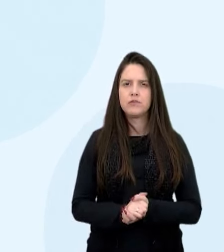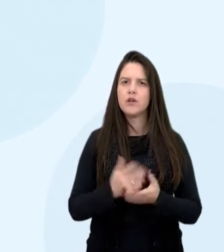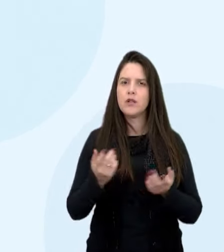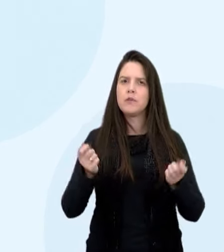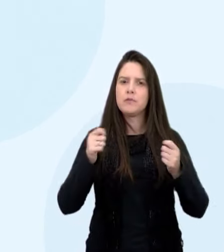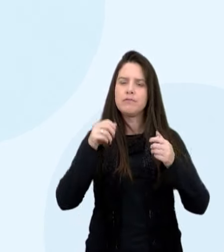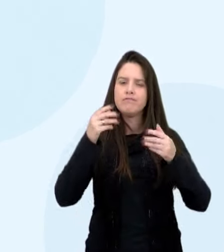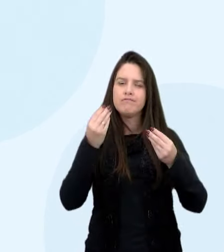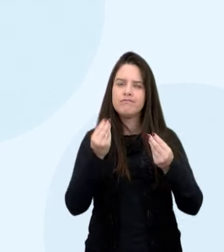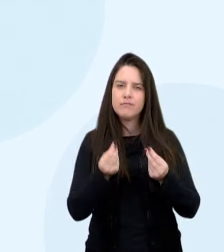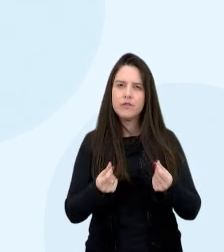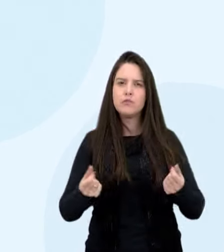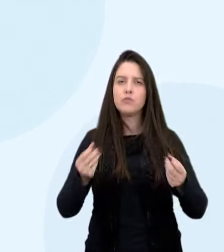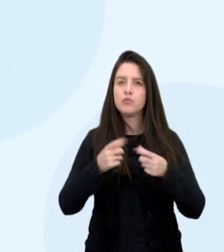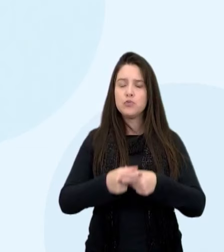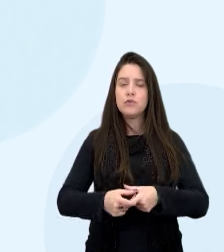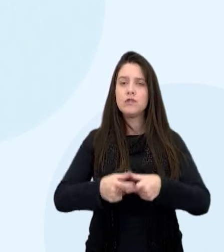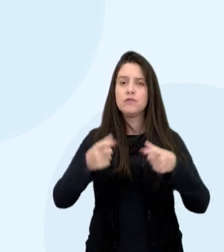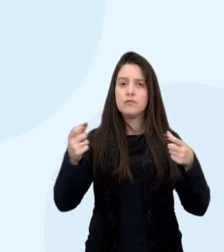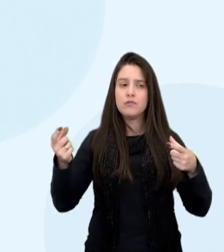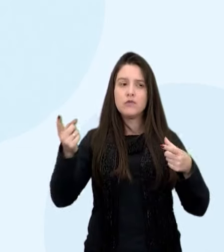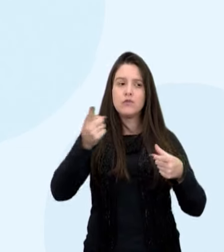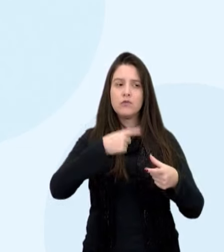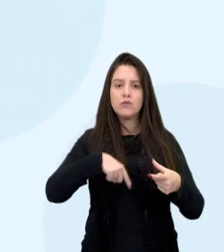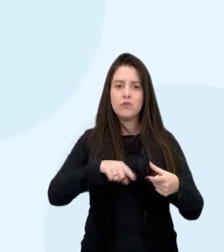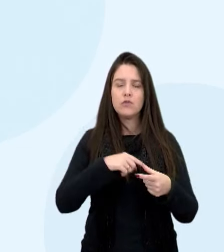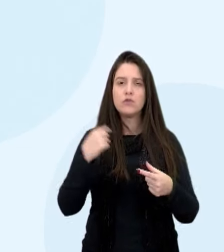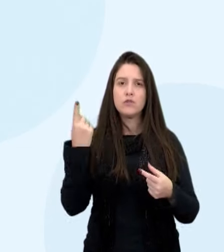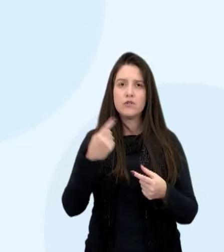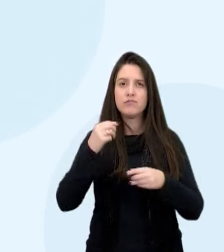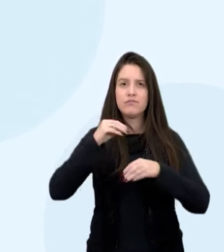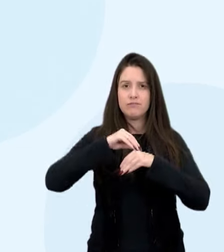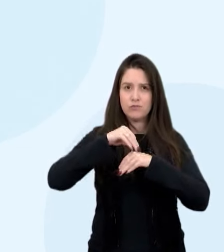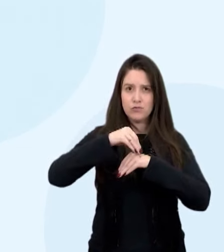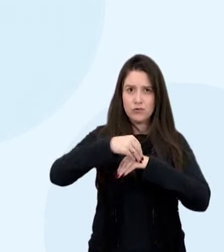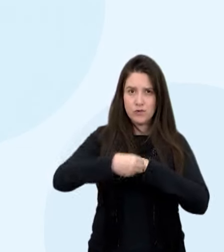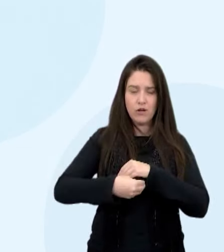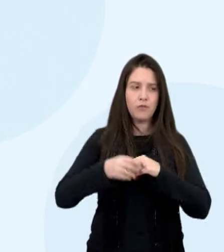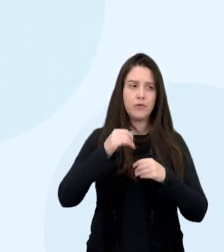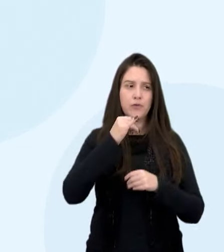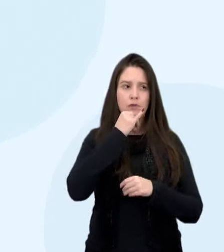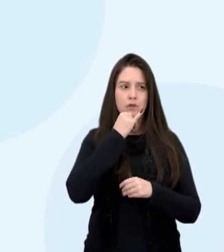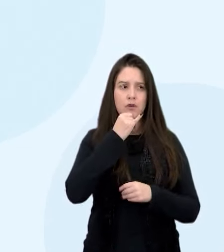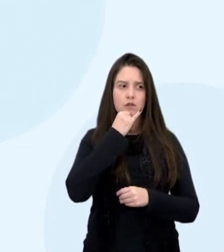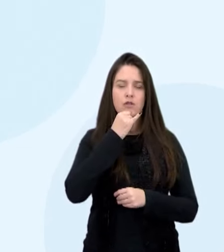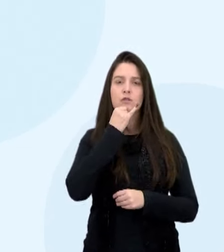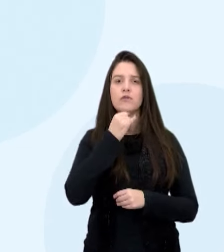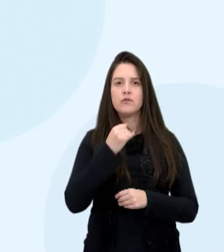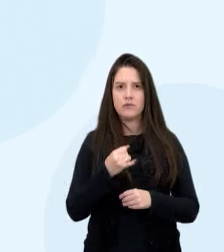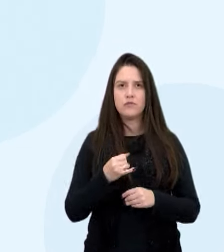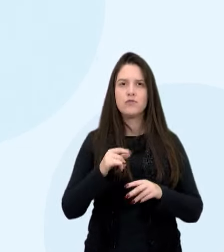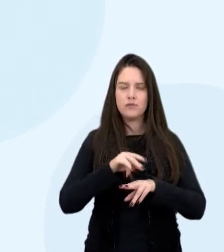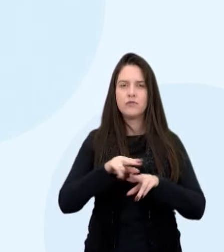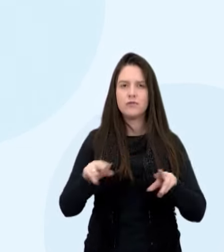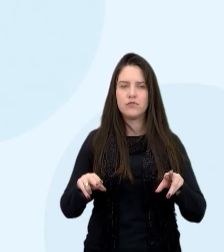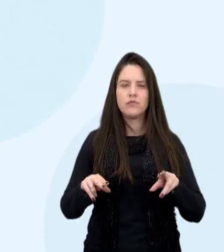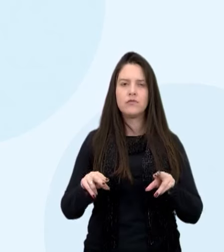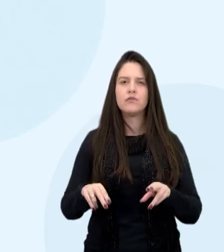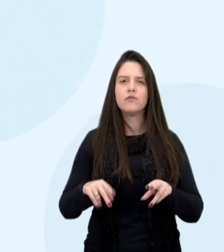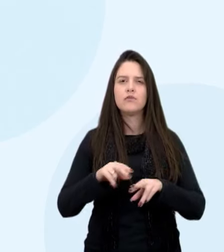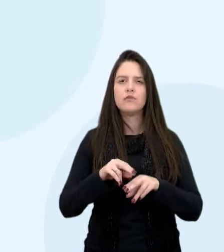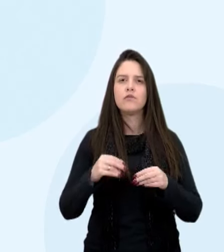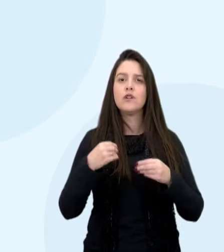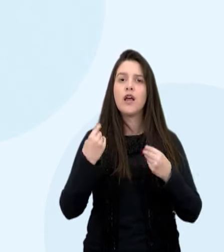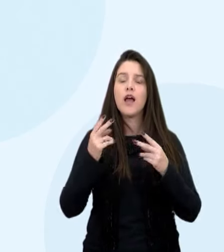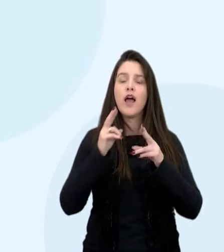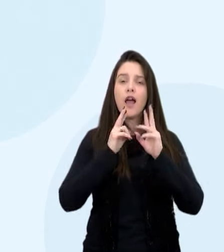especificidade muito grande. E aí, no caso de células, por exemplo, que estão aí afetadas, né, em